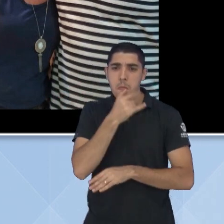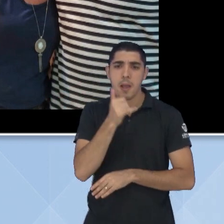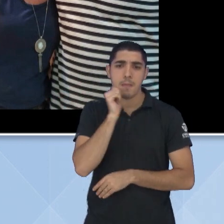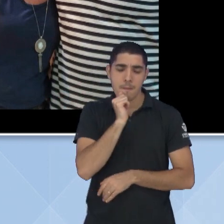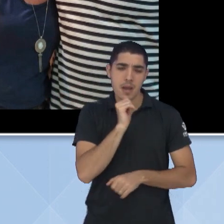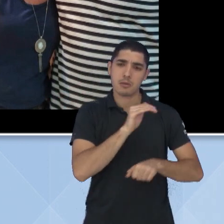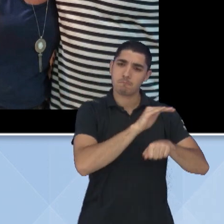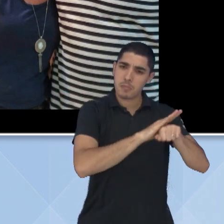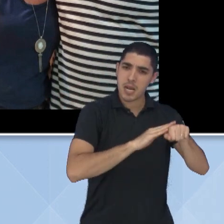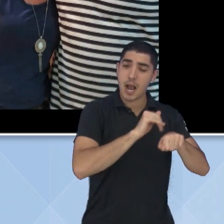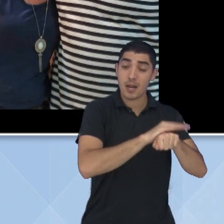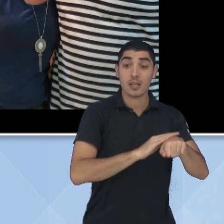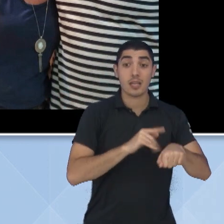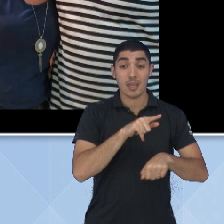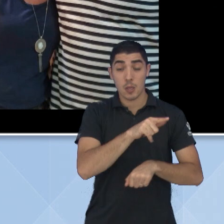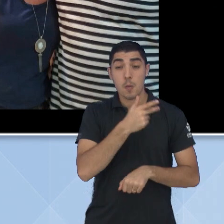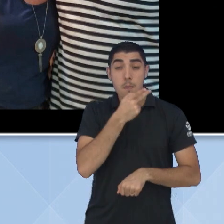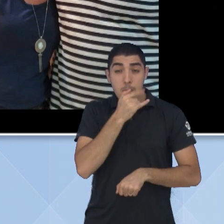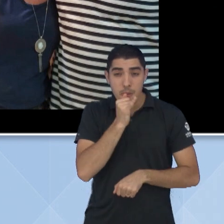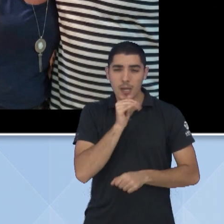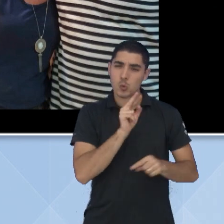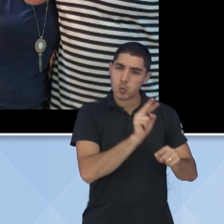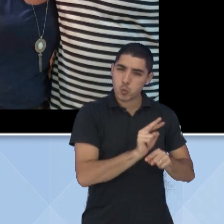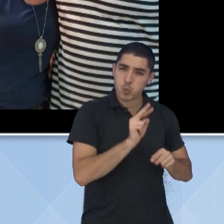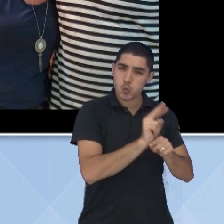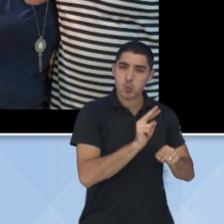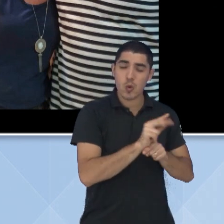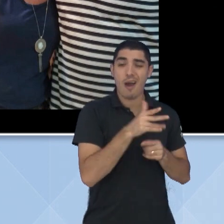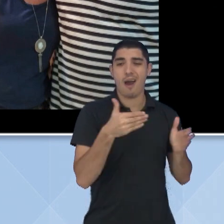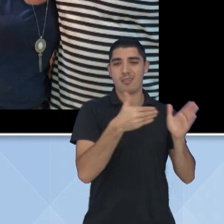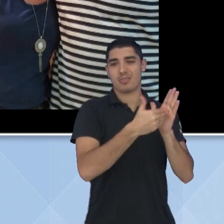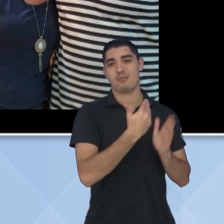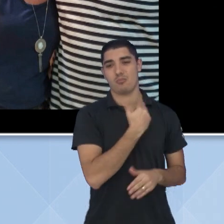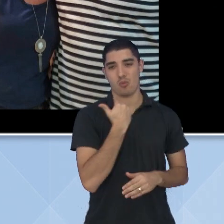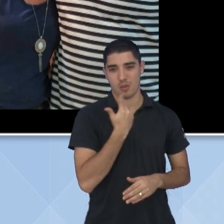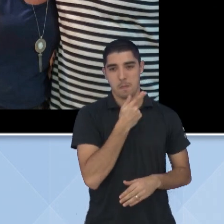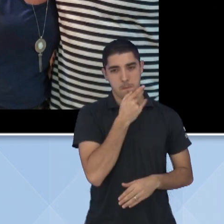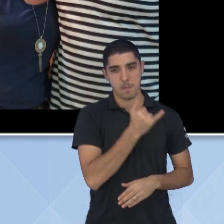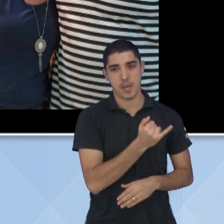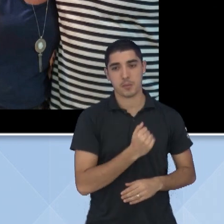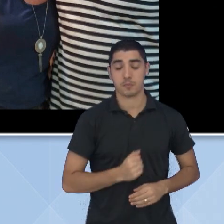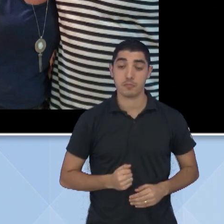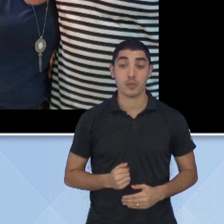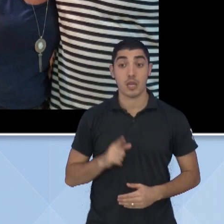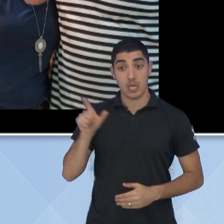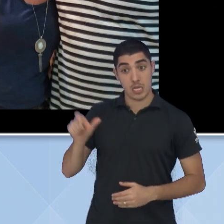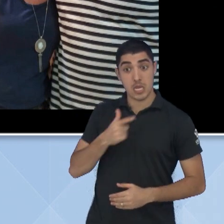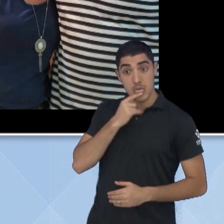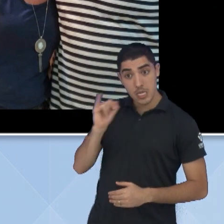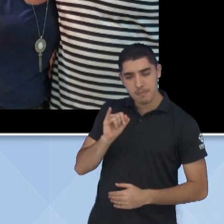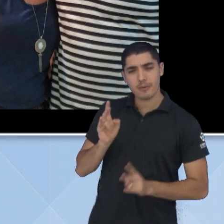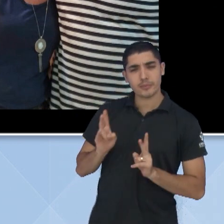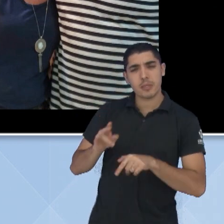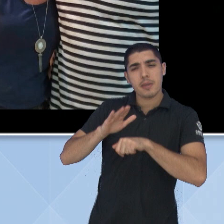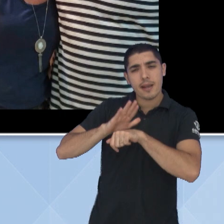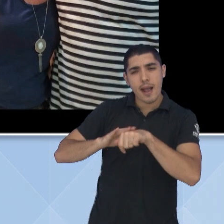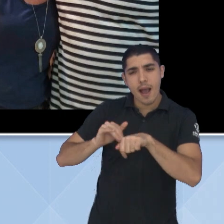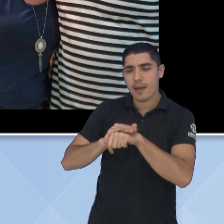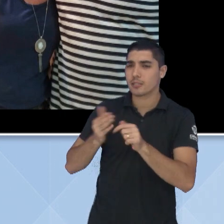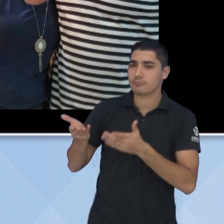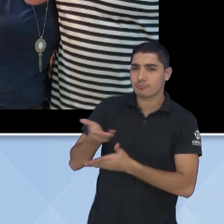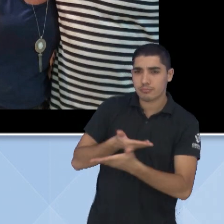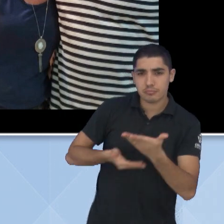e cuidou do seu pai até os últimos dias, até seu último fôlego de vida. Como irmão, sempre foi muito carinhoso, muito amoroso e